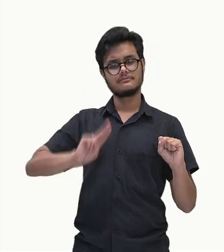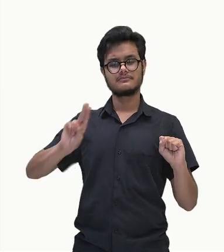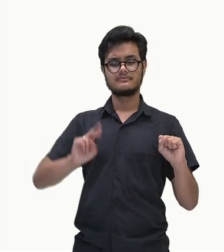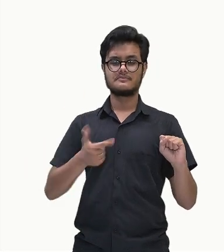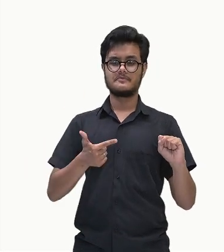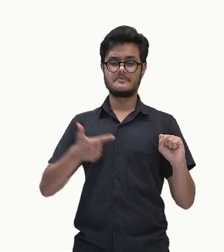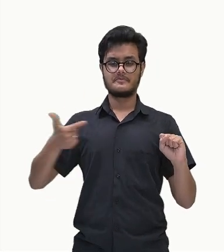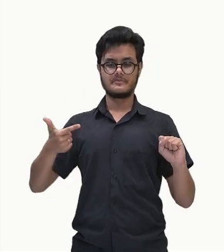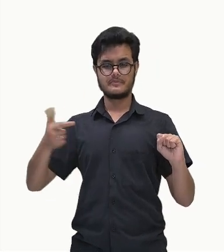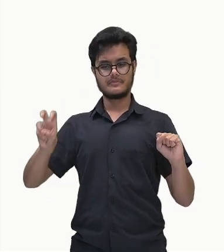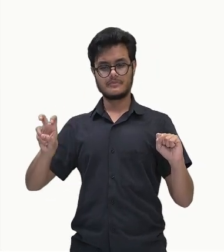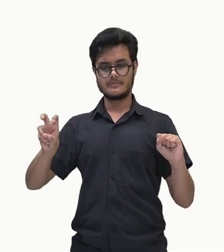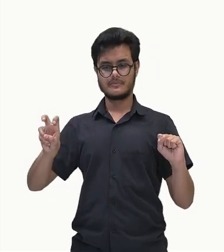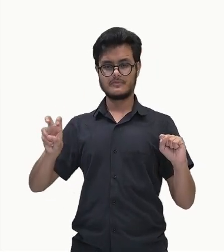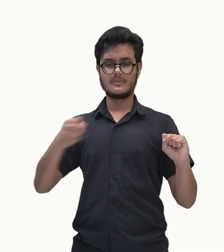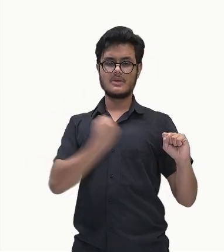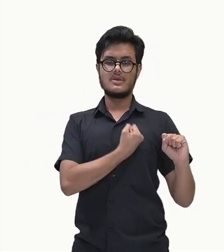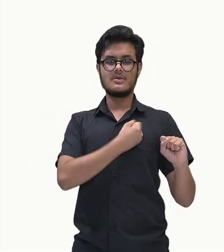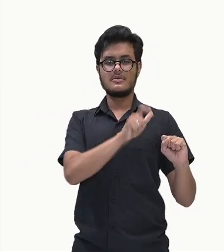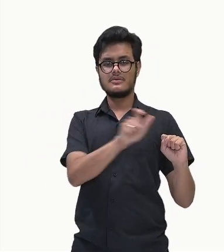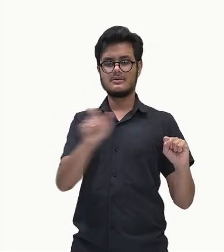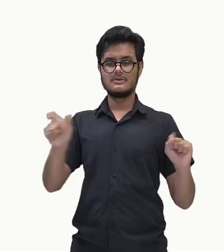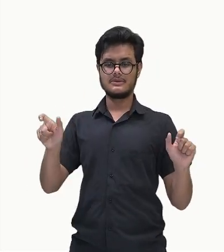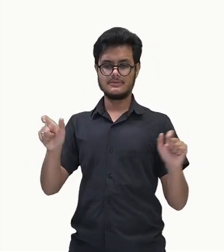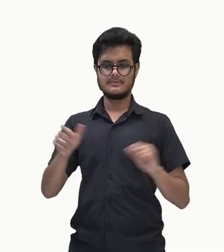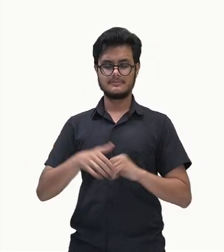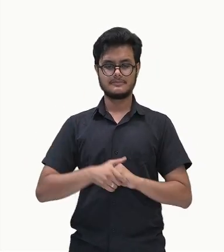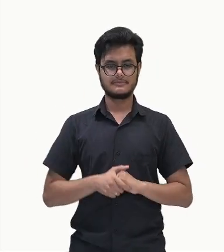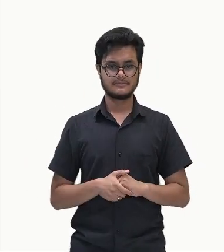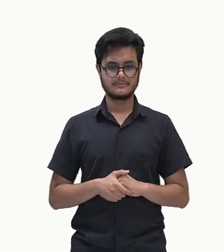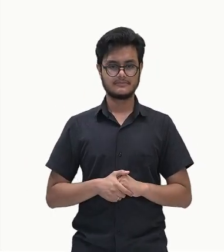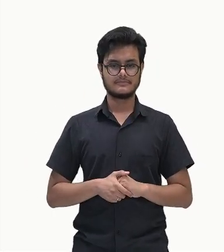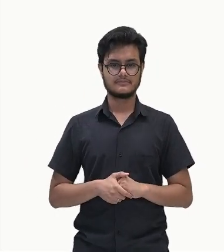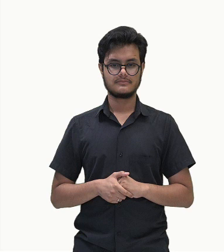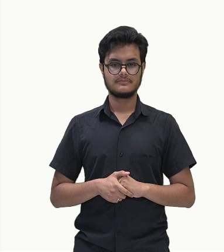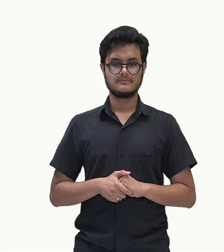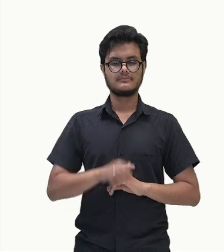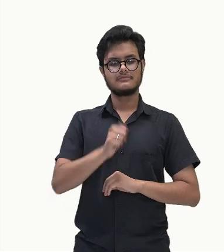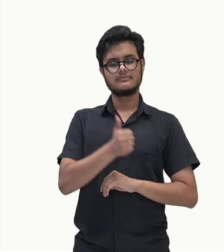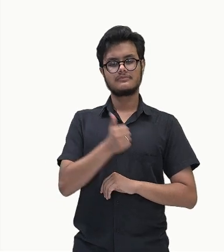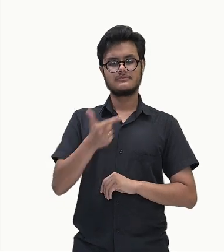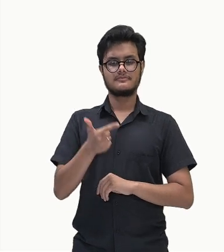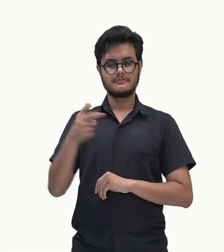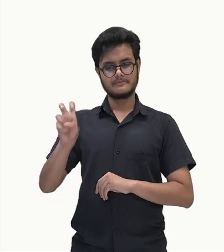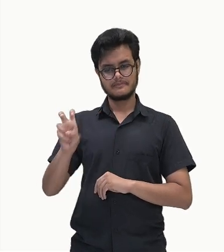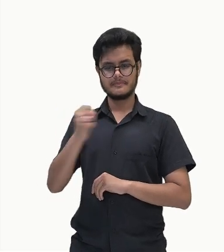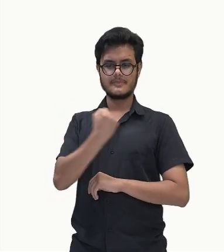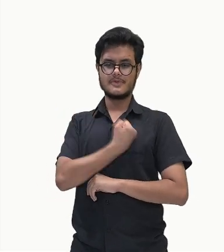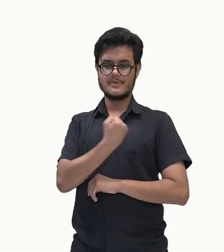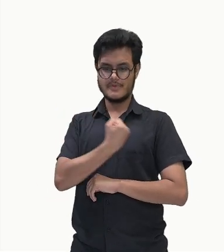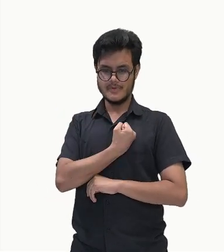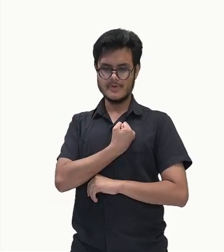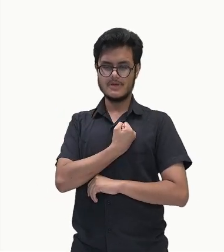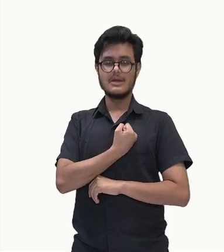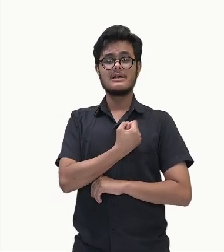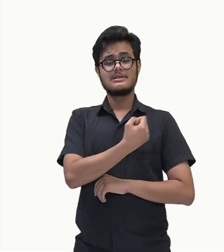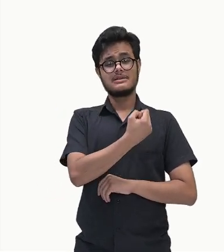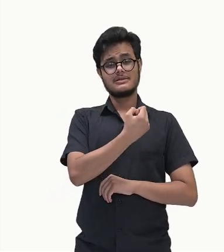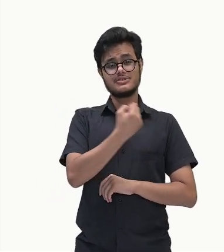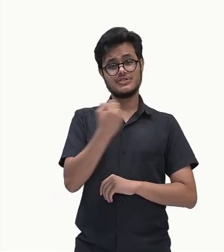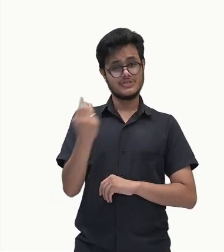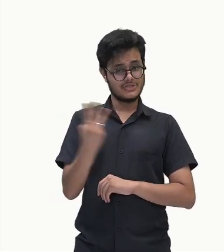gente consegue formar 125 números de três